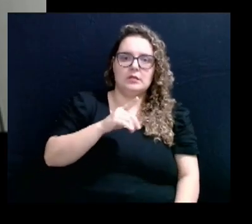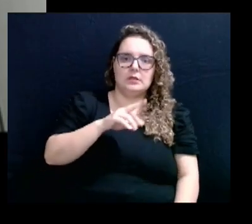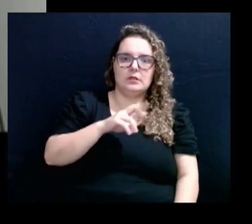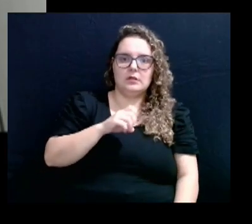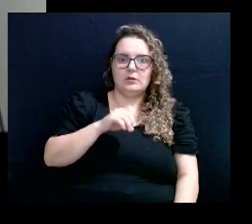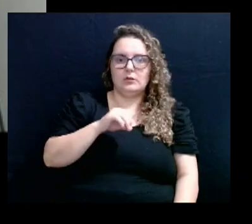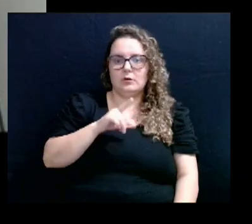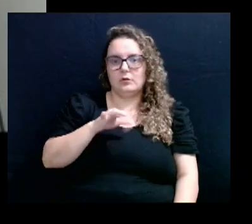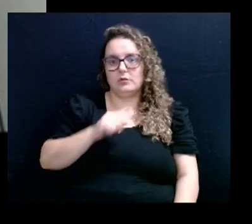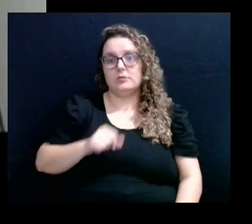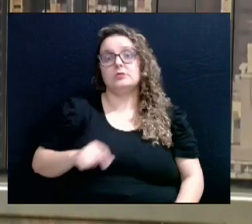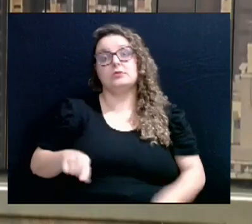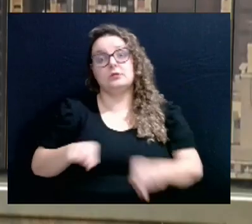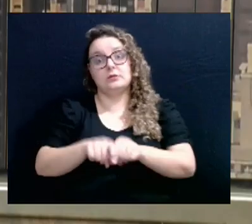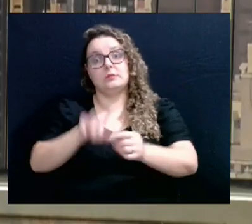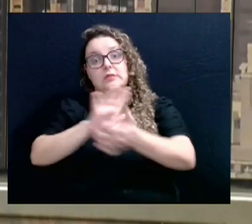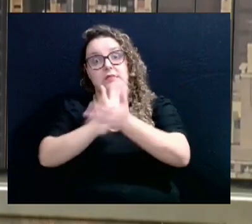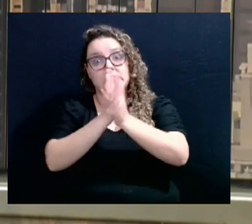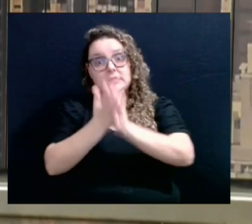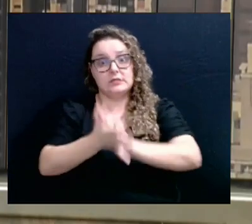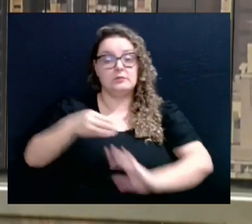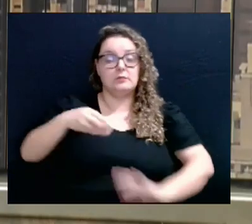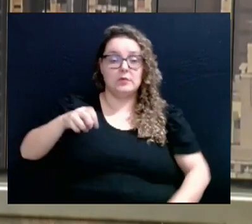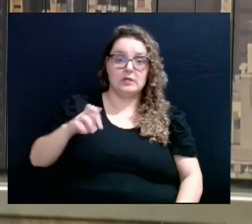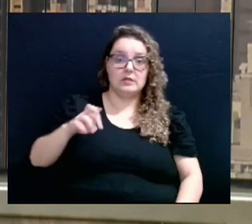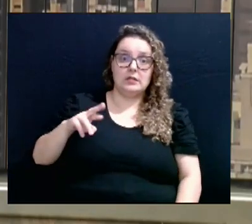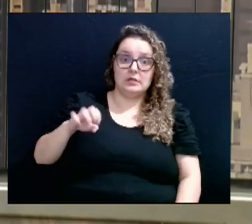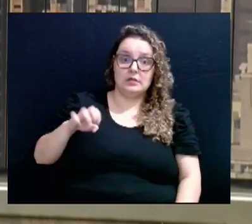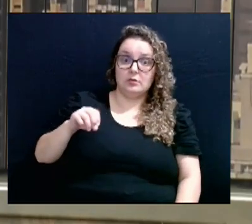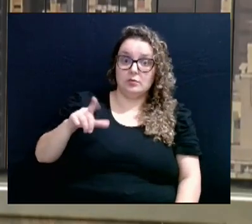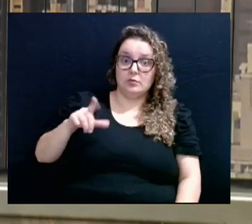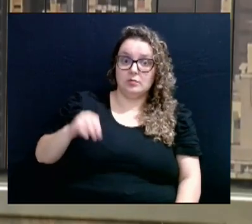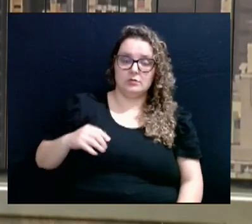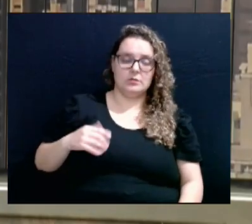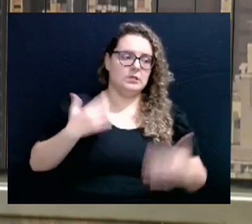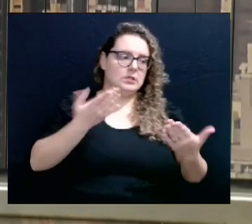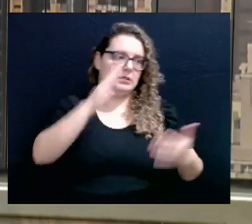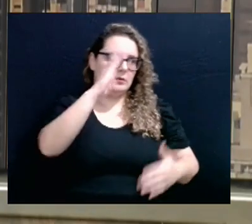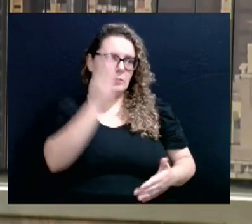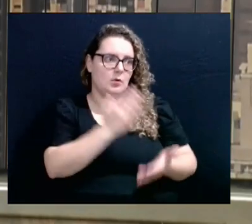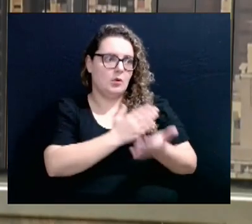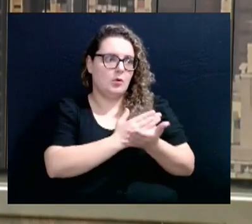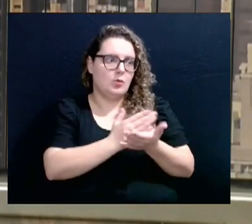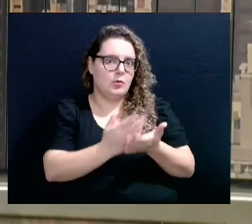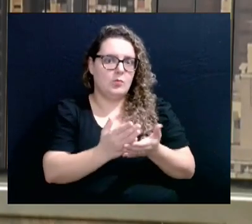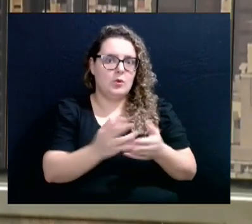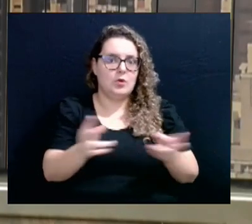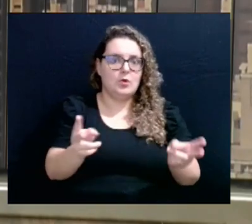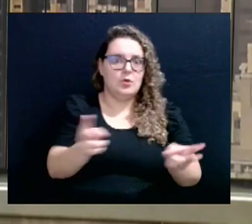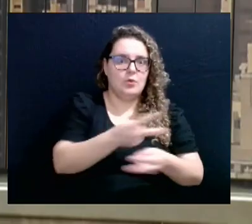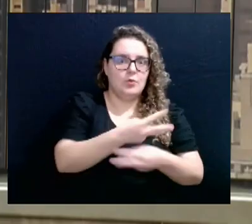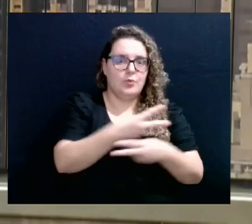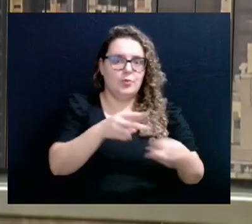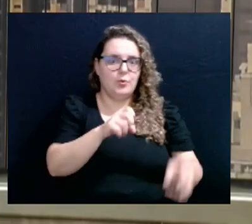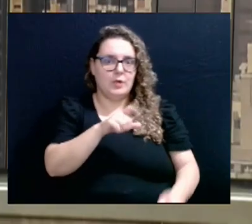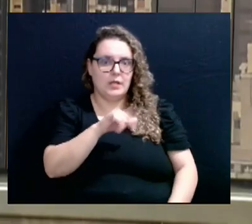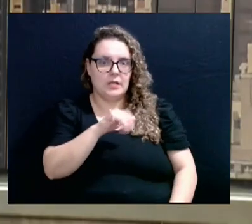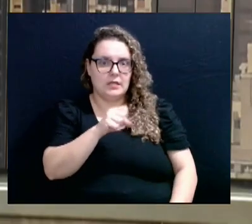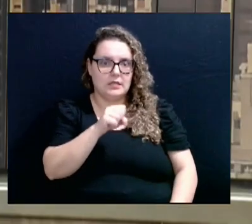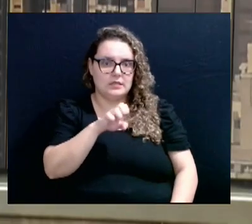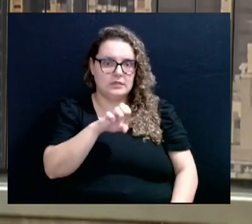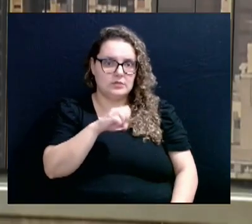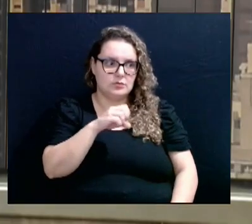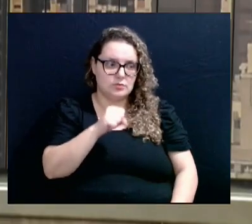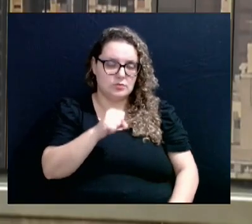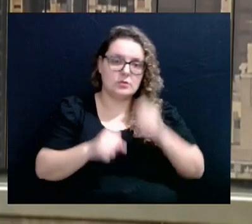hidrogeometeorológicos. E aqui, então, no Brasil, tudo começa ali com os ventos elíseos. A floresta amazônica,